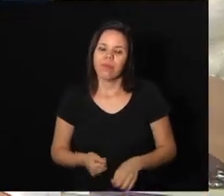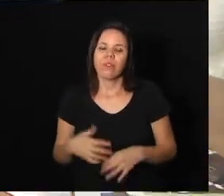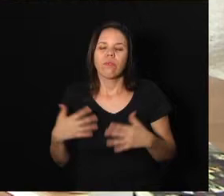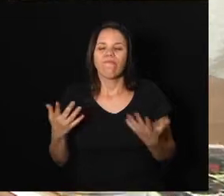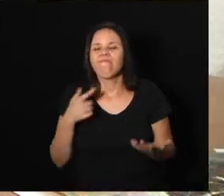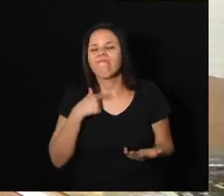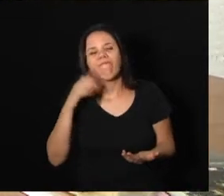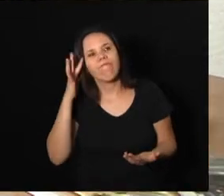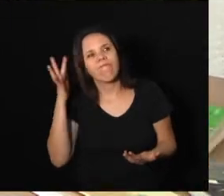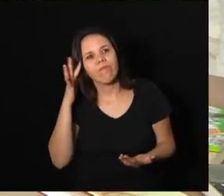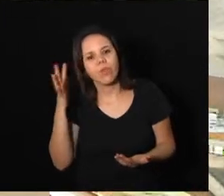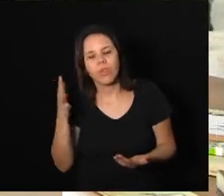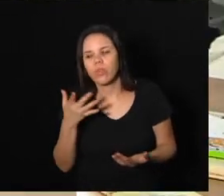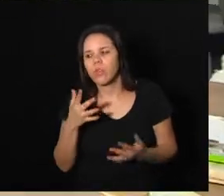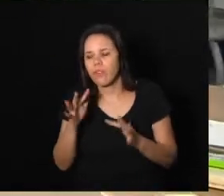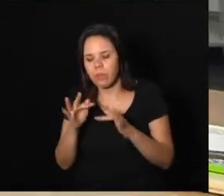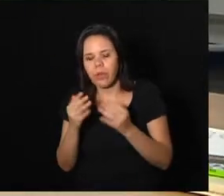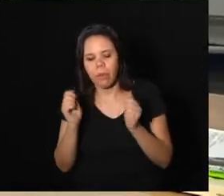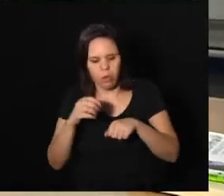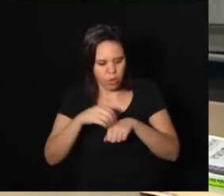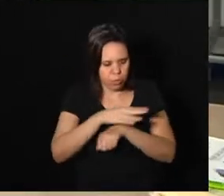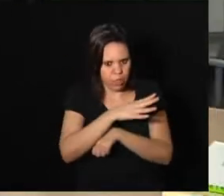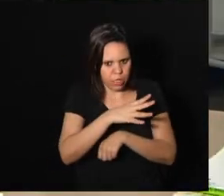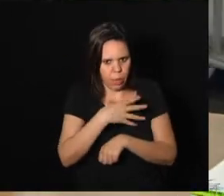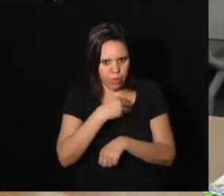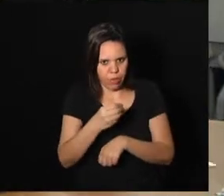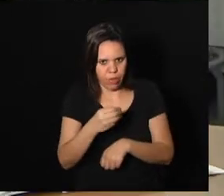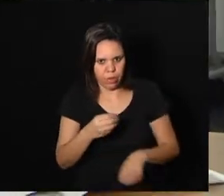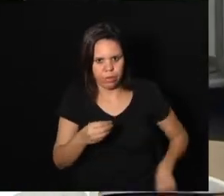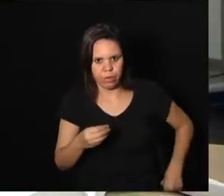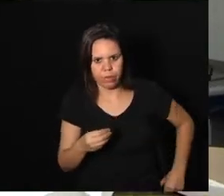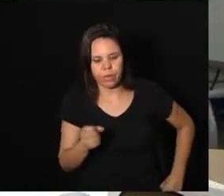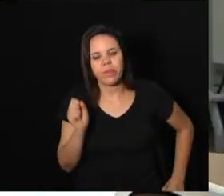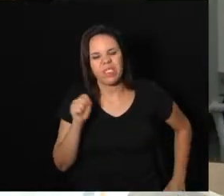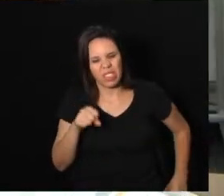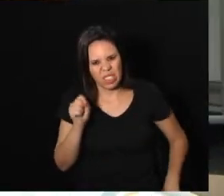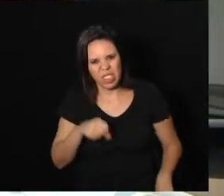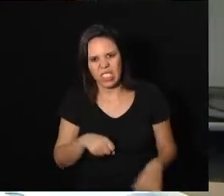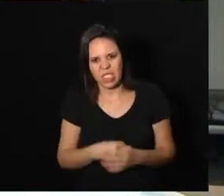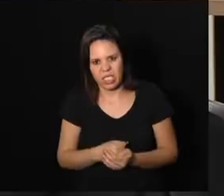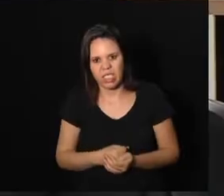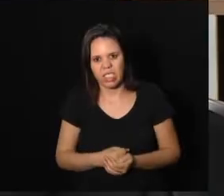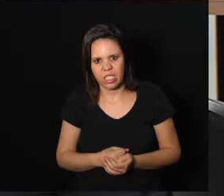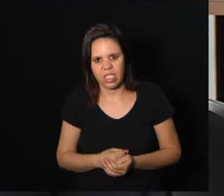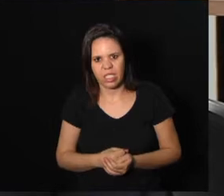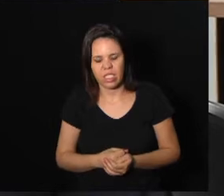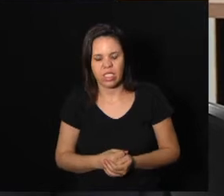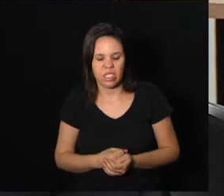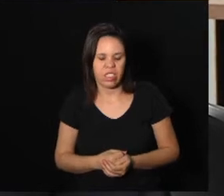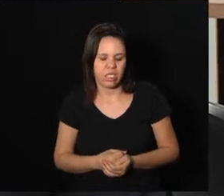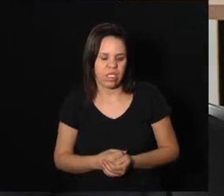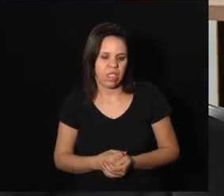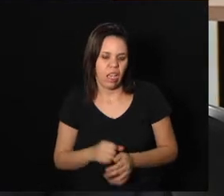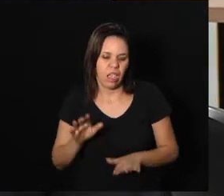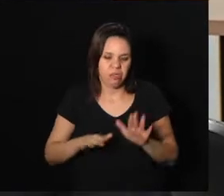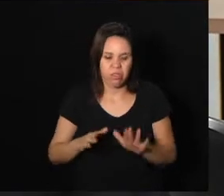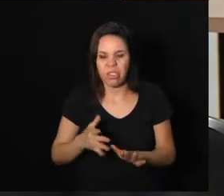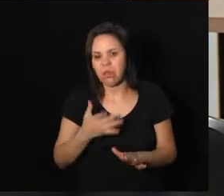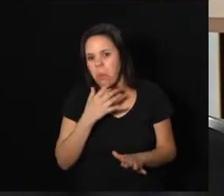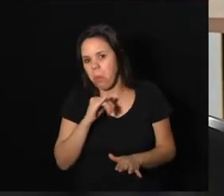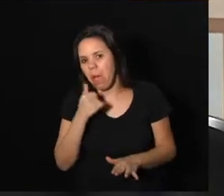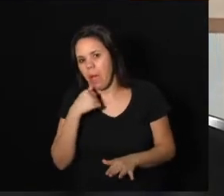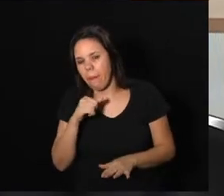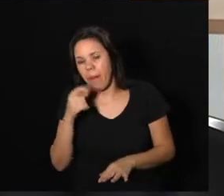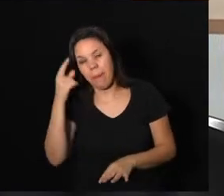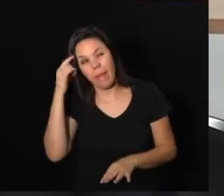pai ou da mãe pode passar para o filho, Alexandre? Profissionalmente falando? Teoricamente sim. Né? Às vezes o pai ou a mãe